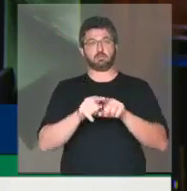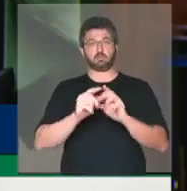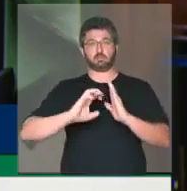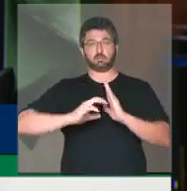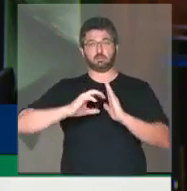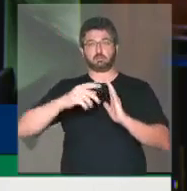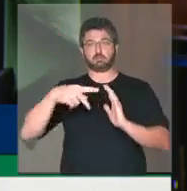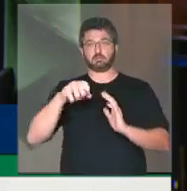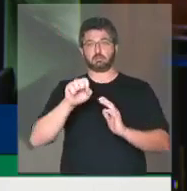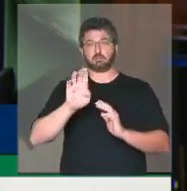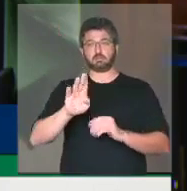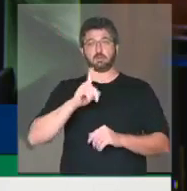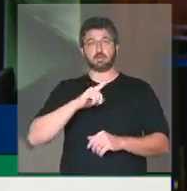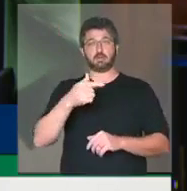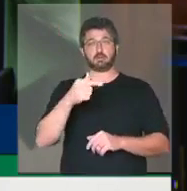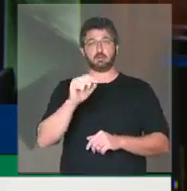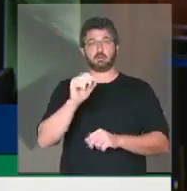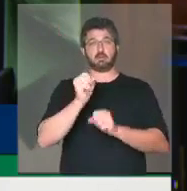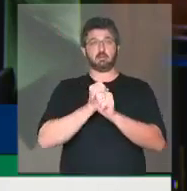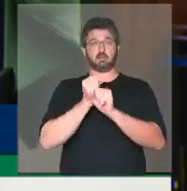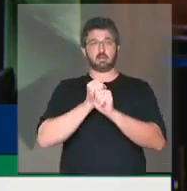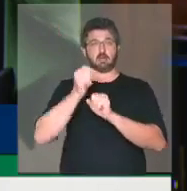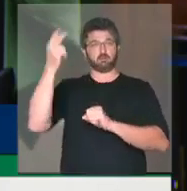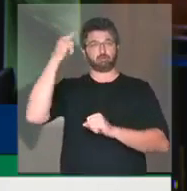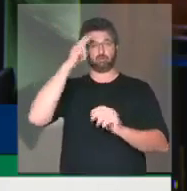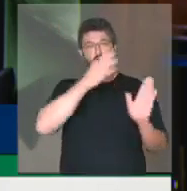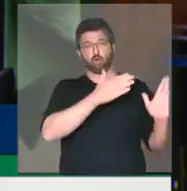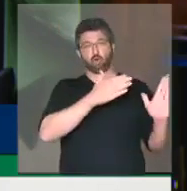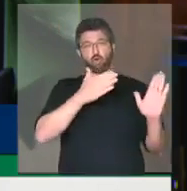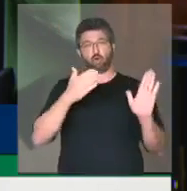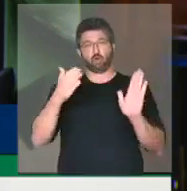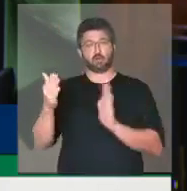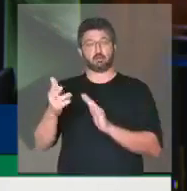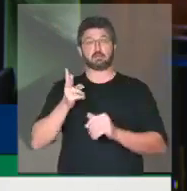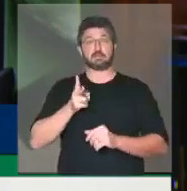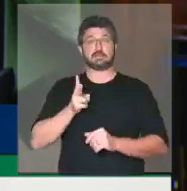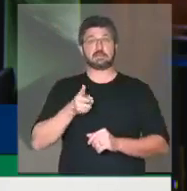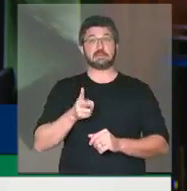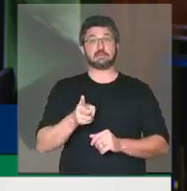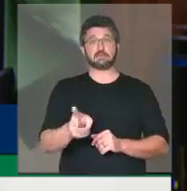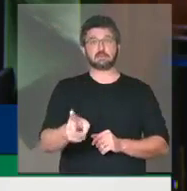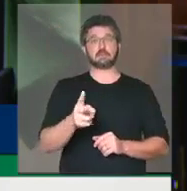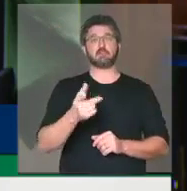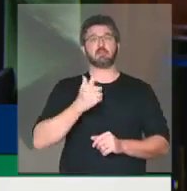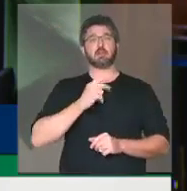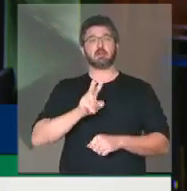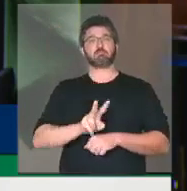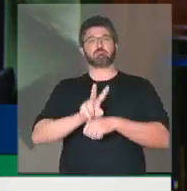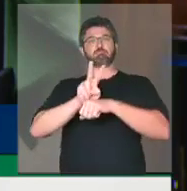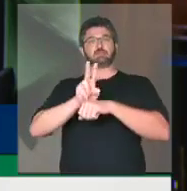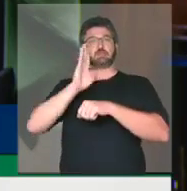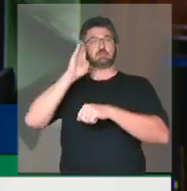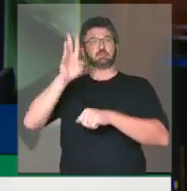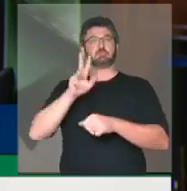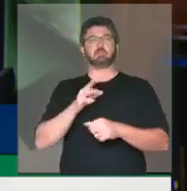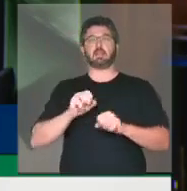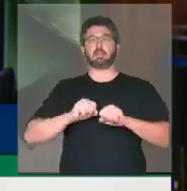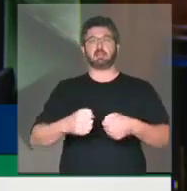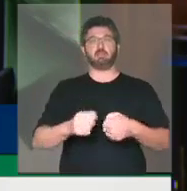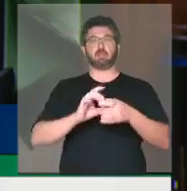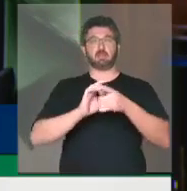em seus mais de 70 anos de história, sempre esteve na vanguarda da defesa